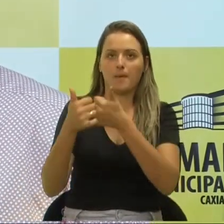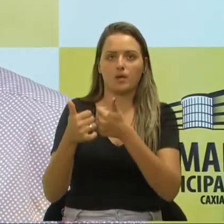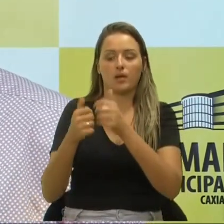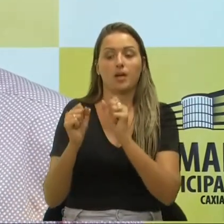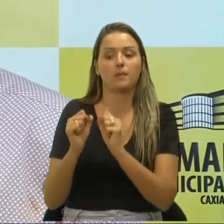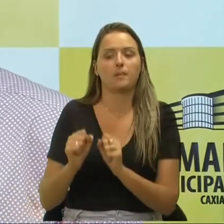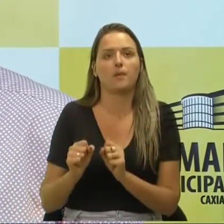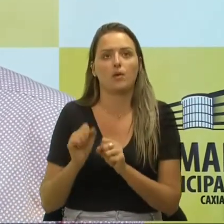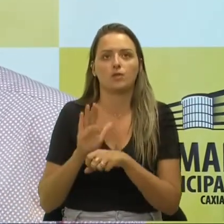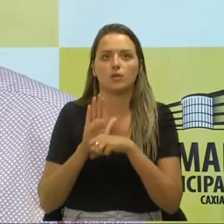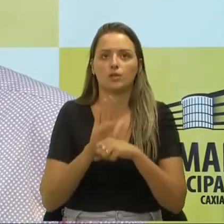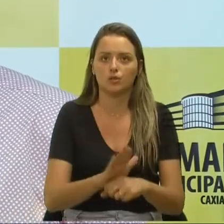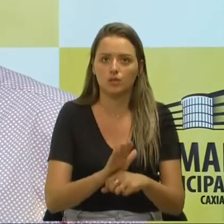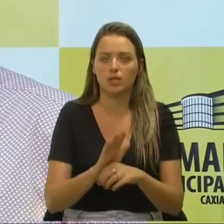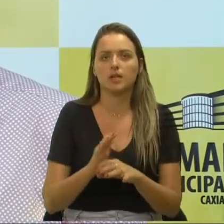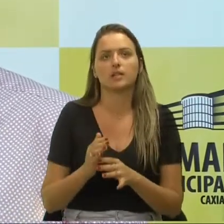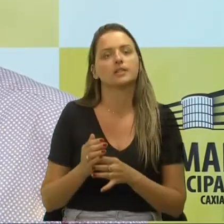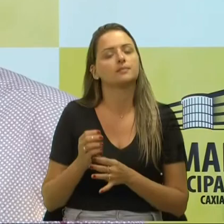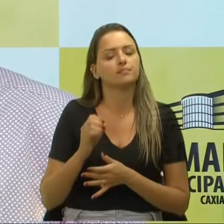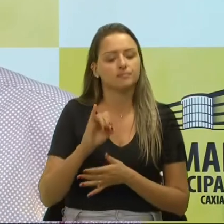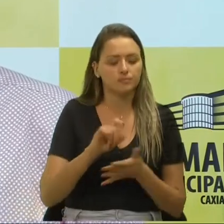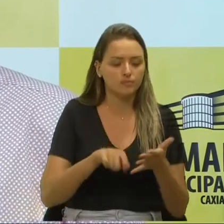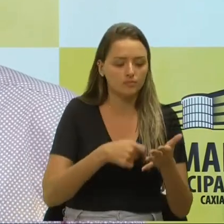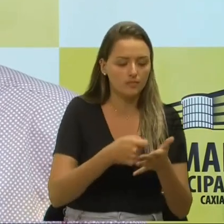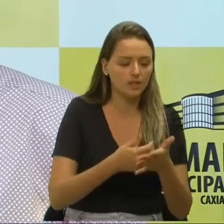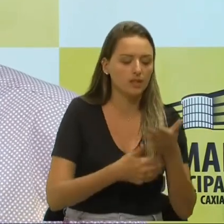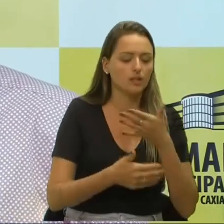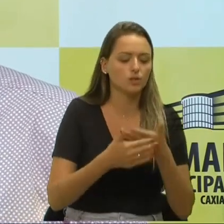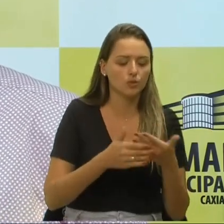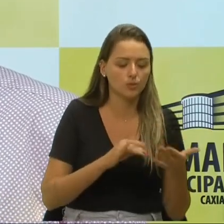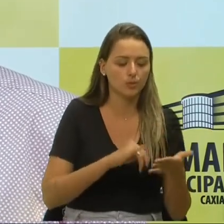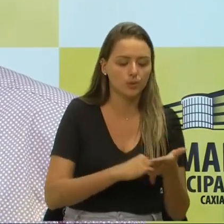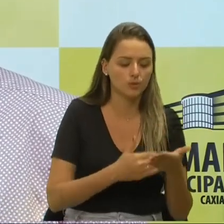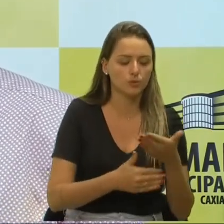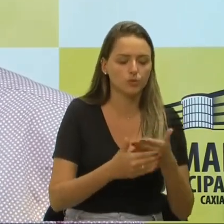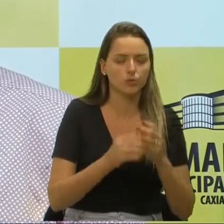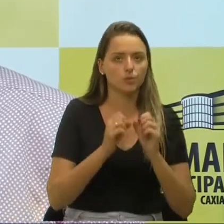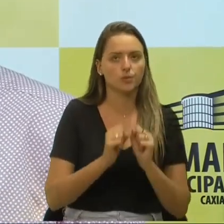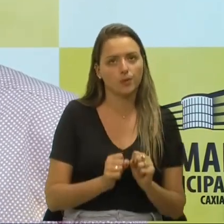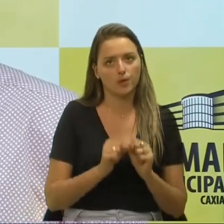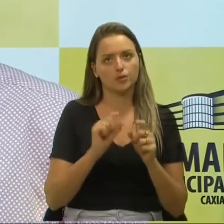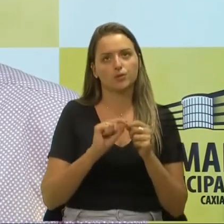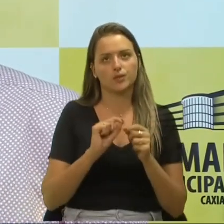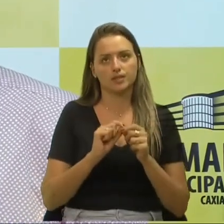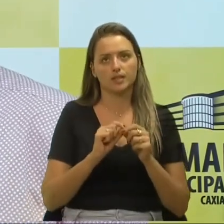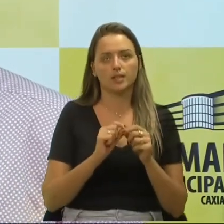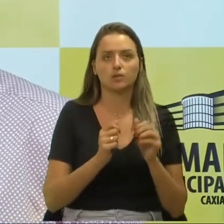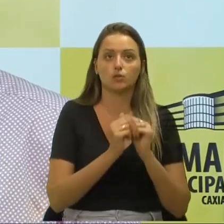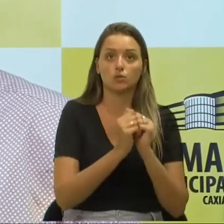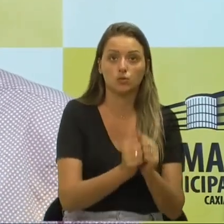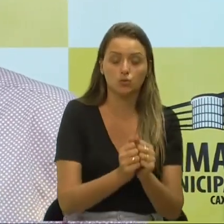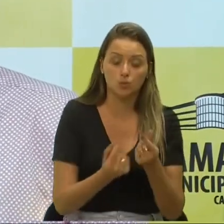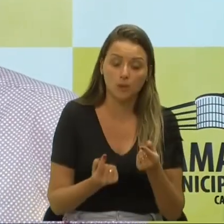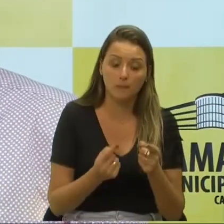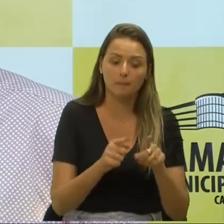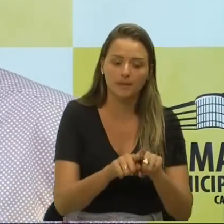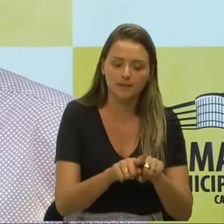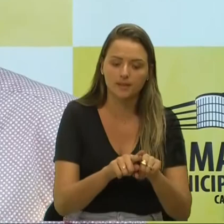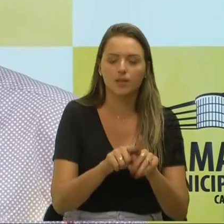podem contribuir, mesmo pagando todos esses impostos, possa buscar isso junto ao município, uma parceria,